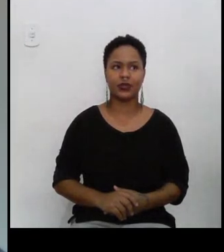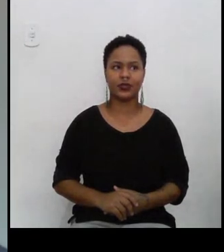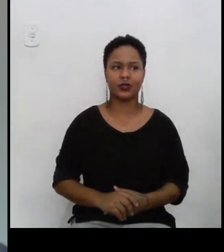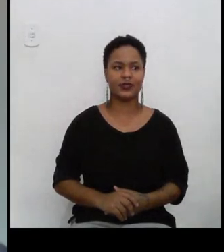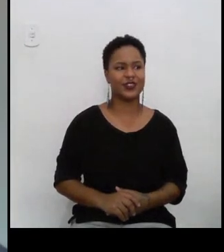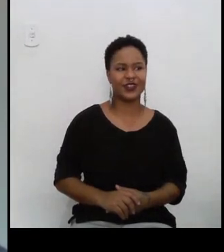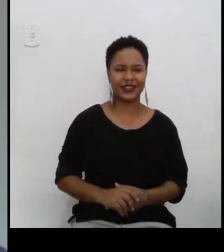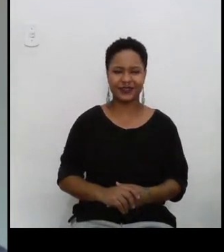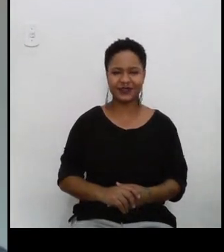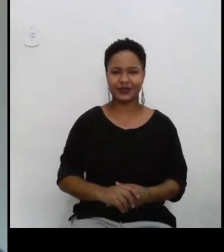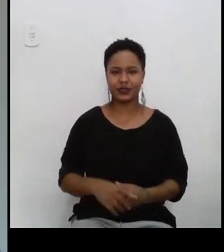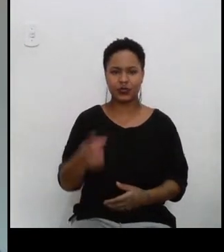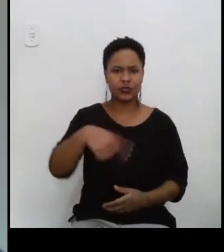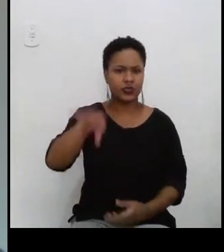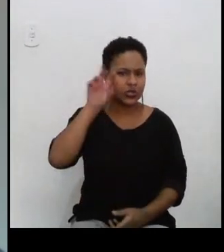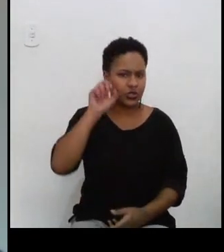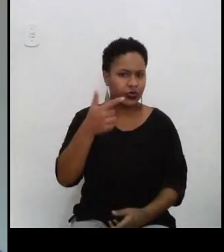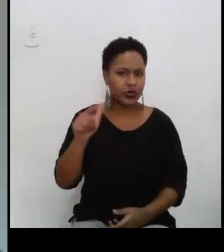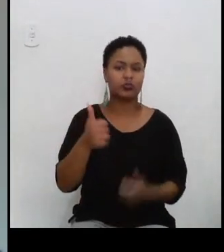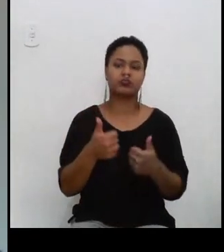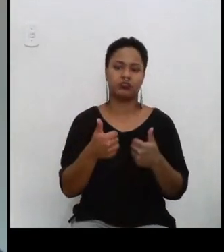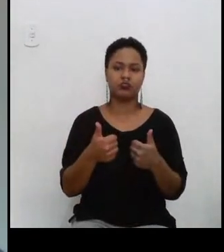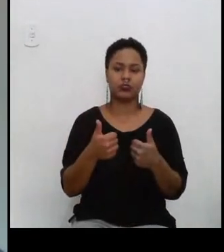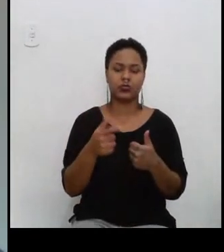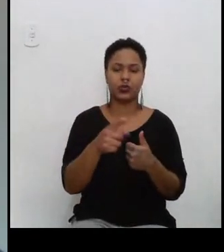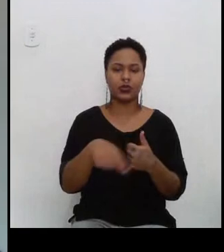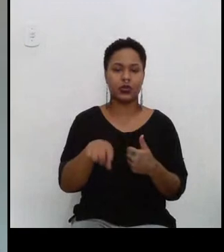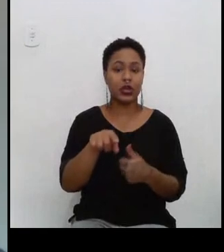bonita gente outra coisa linda